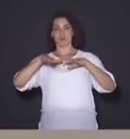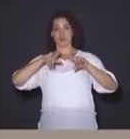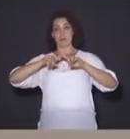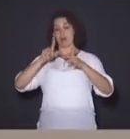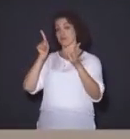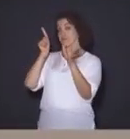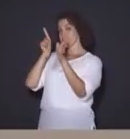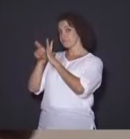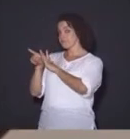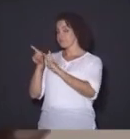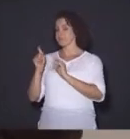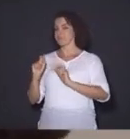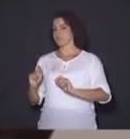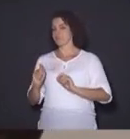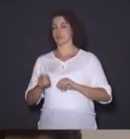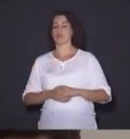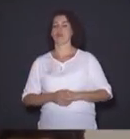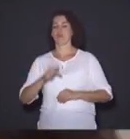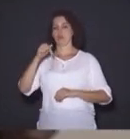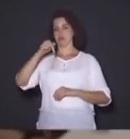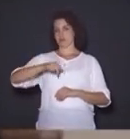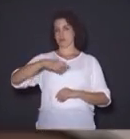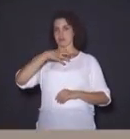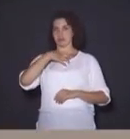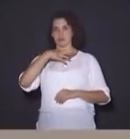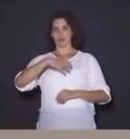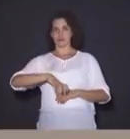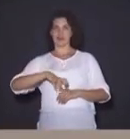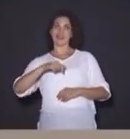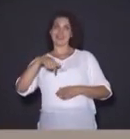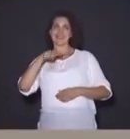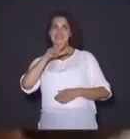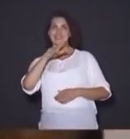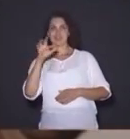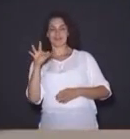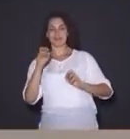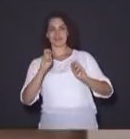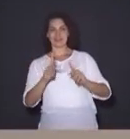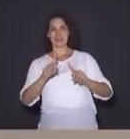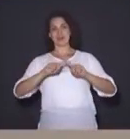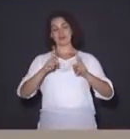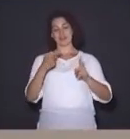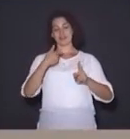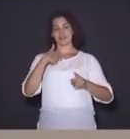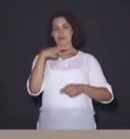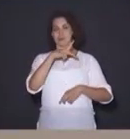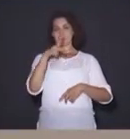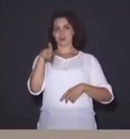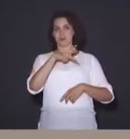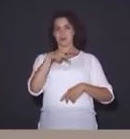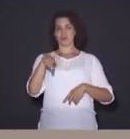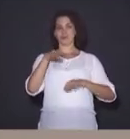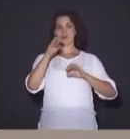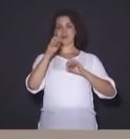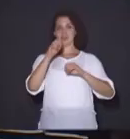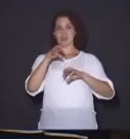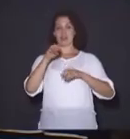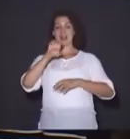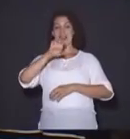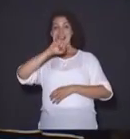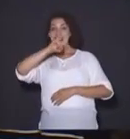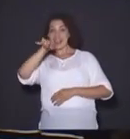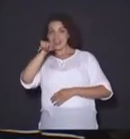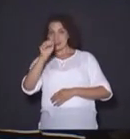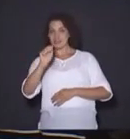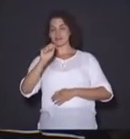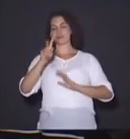seguinte aqui em salvador e questões lauro de freitas mas a sua professora da educação de jovens e adultos em salvador